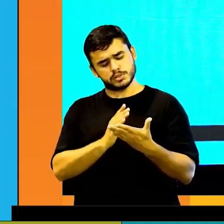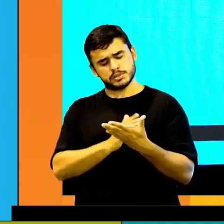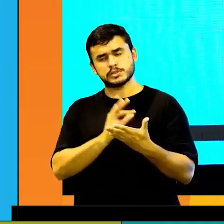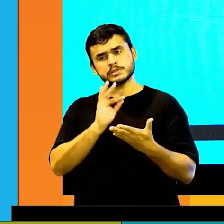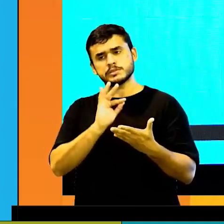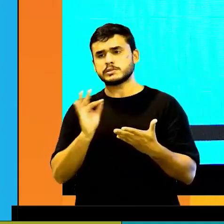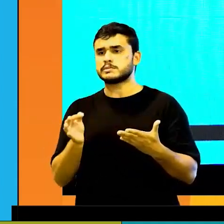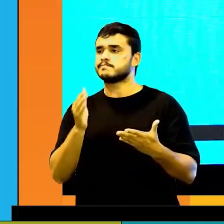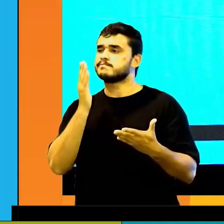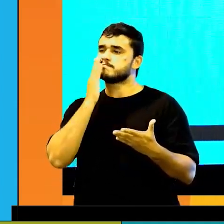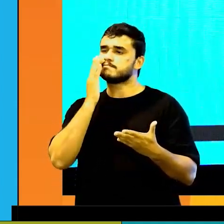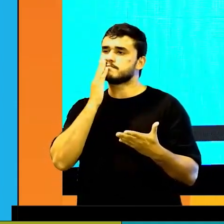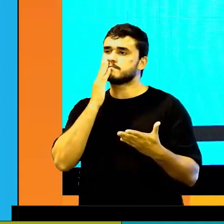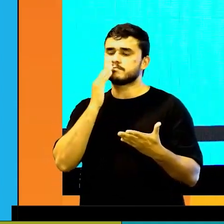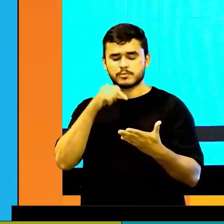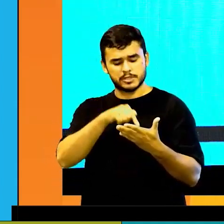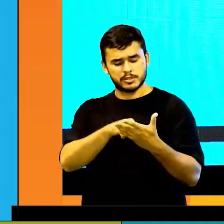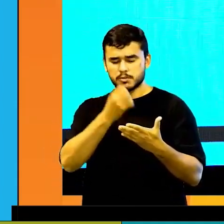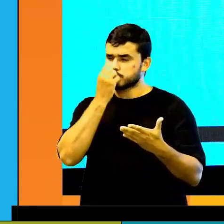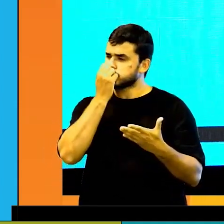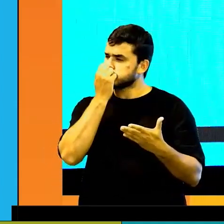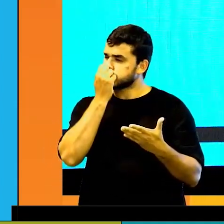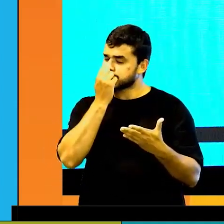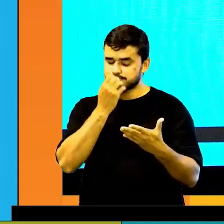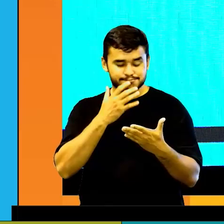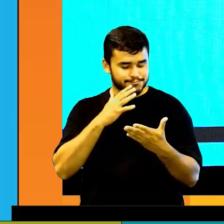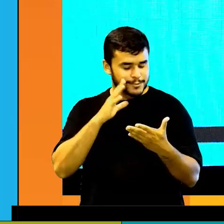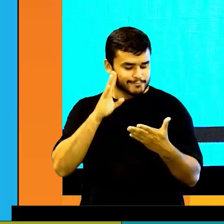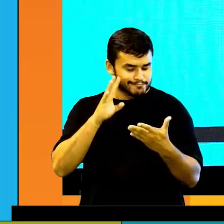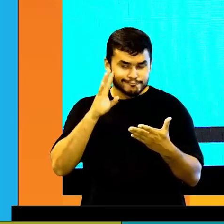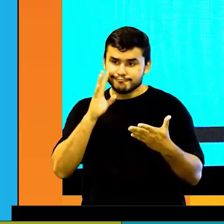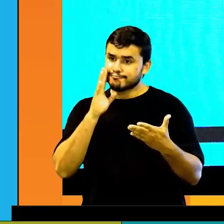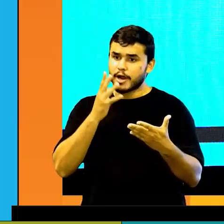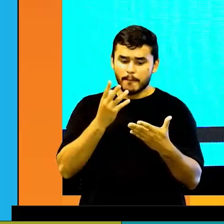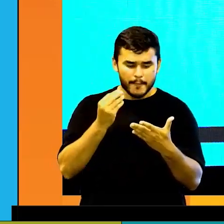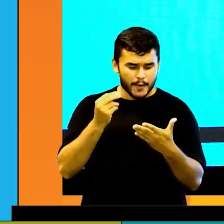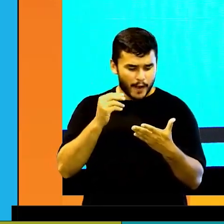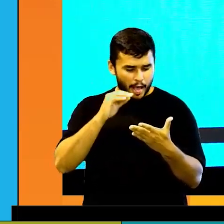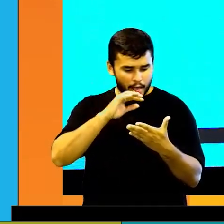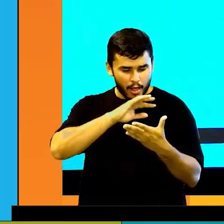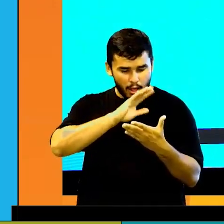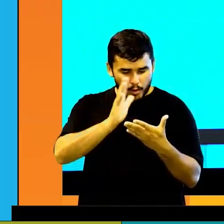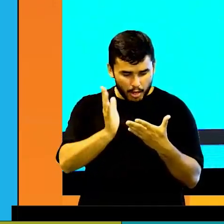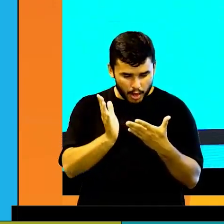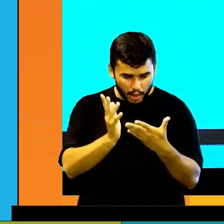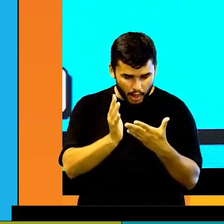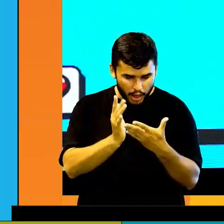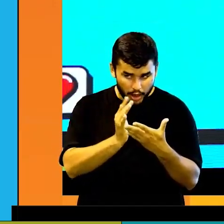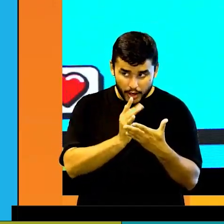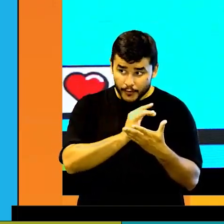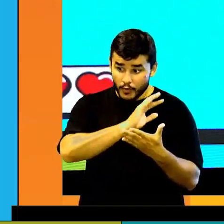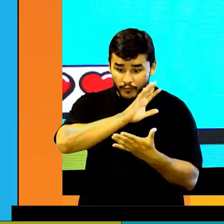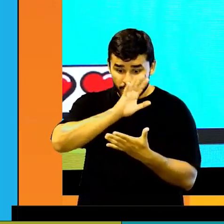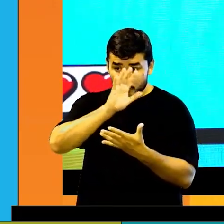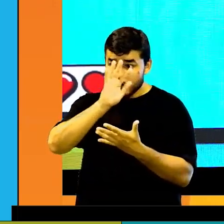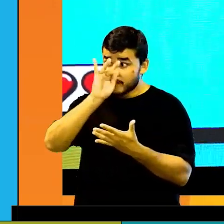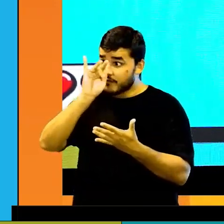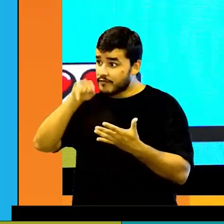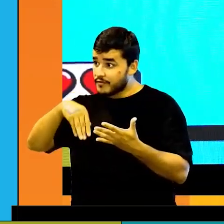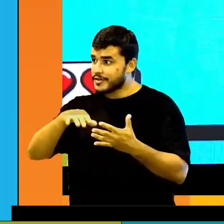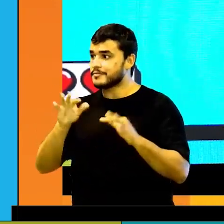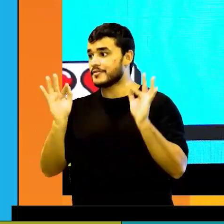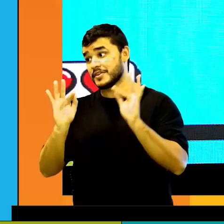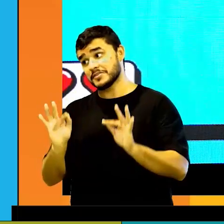bem caramelada, bem achocolatada, com um final feliz lindíssimo. Porque os romances românticos ou terminavam com um